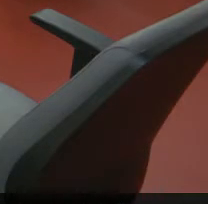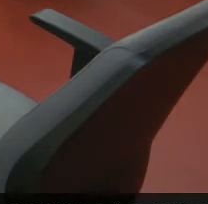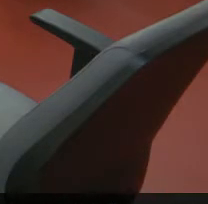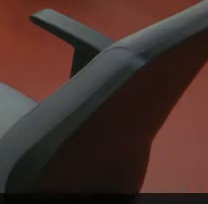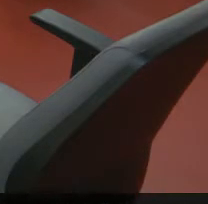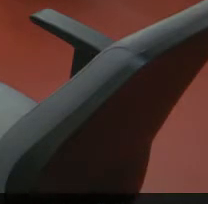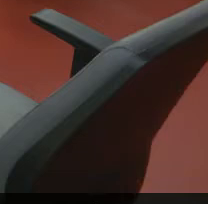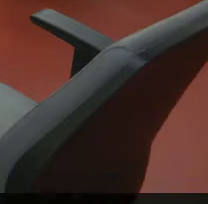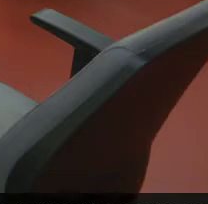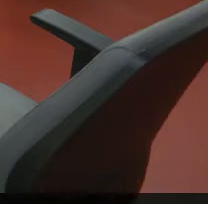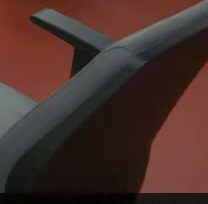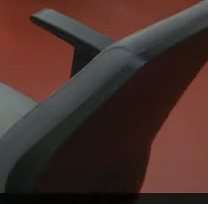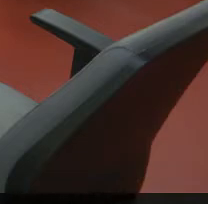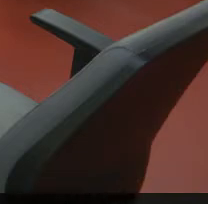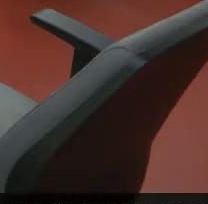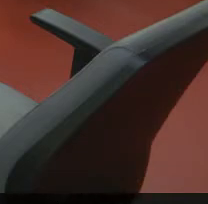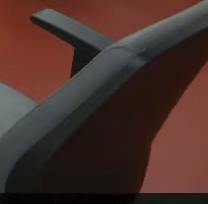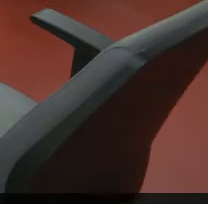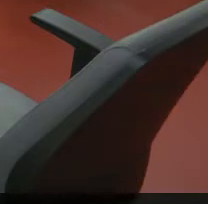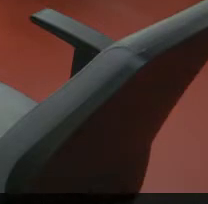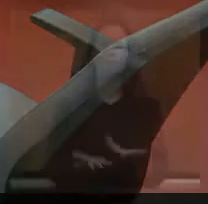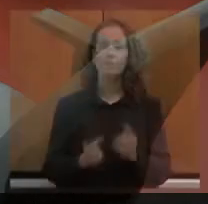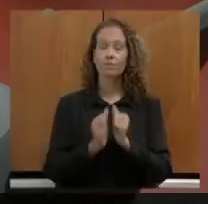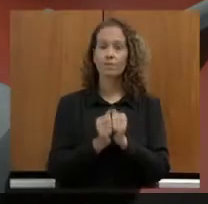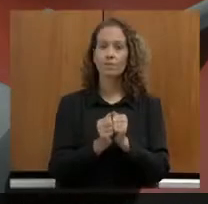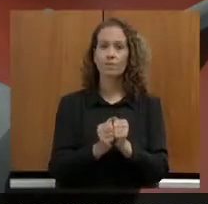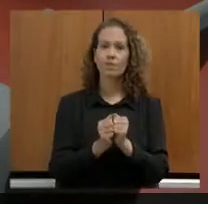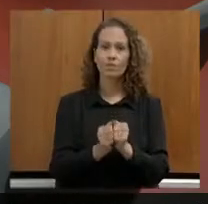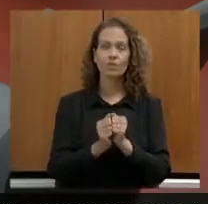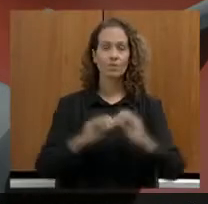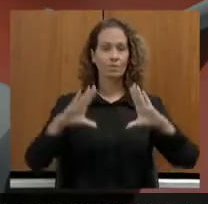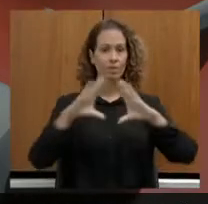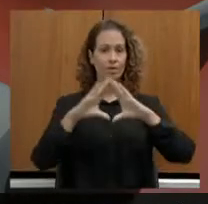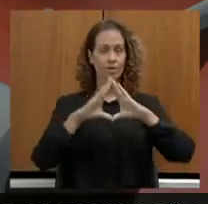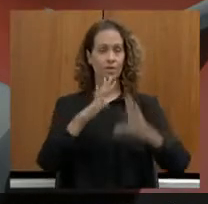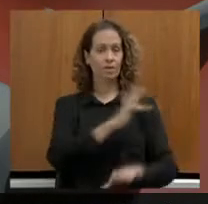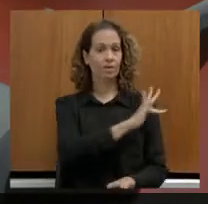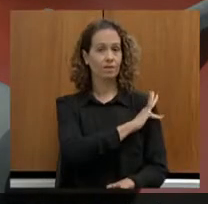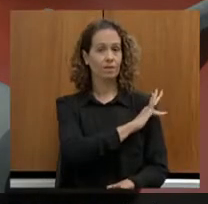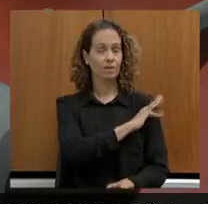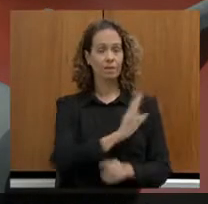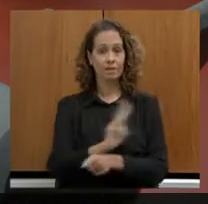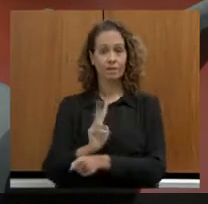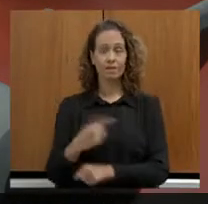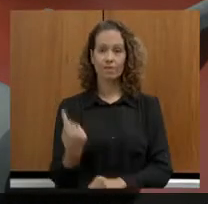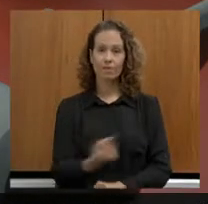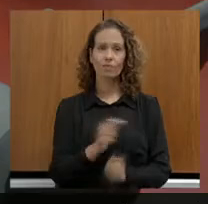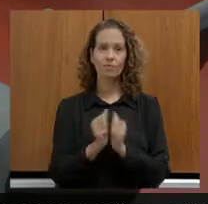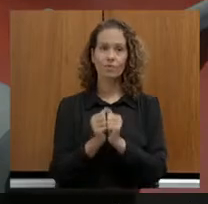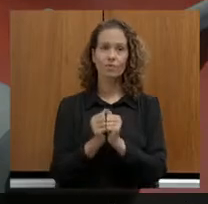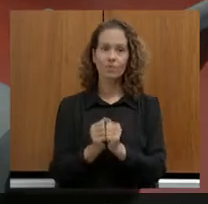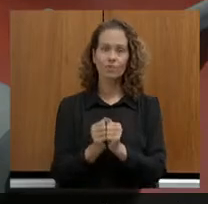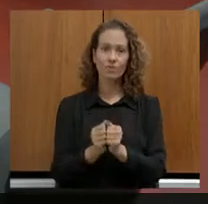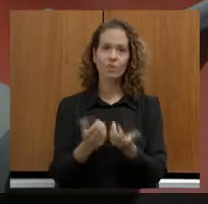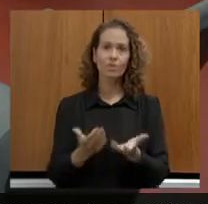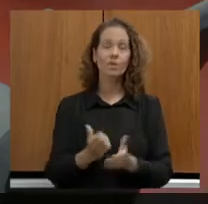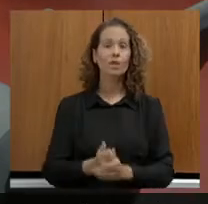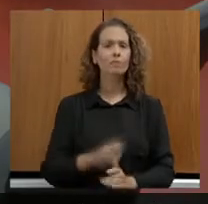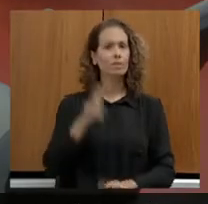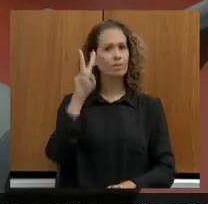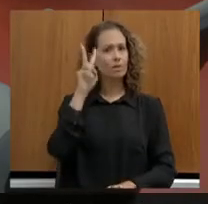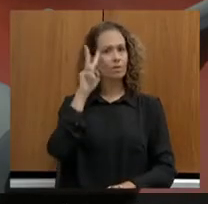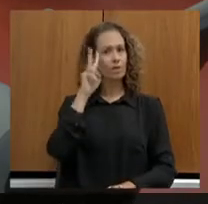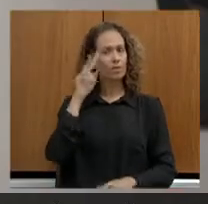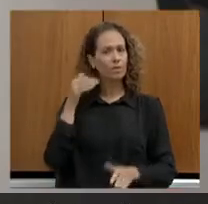ao sindi-ute que escreve durante todo Assembleia fiscaliza conosco aqui aliás desde segunda-feira